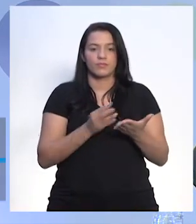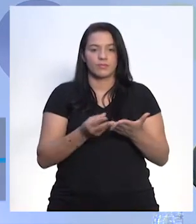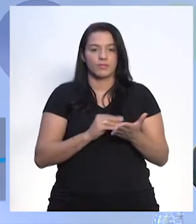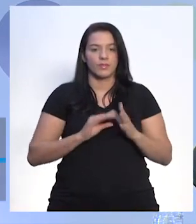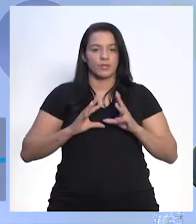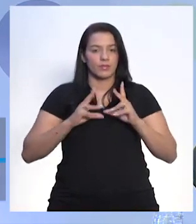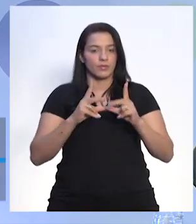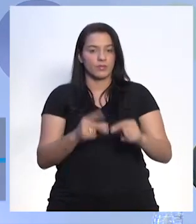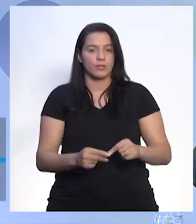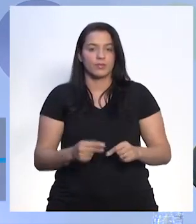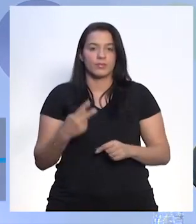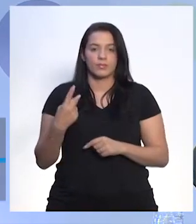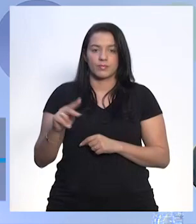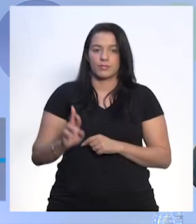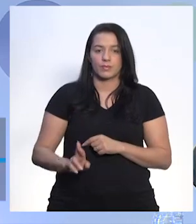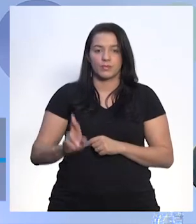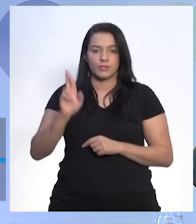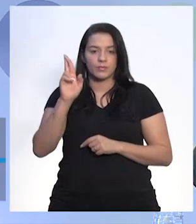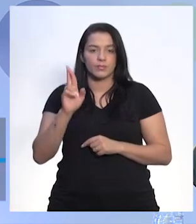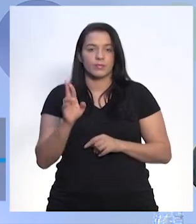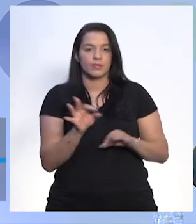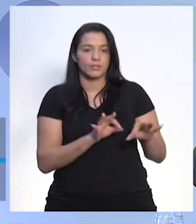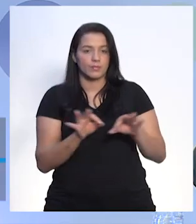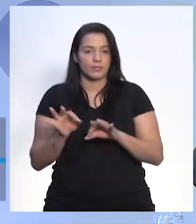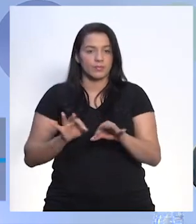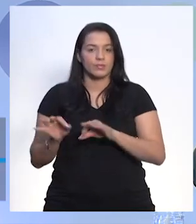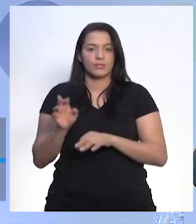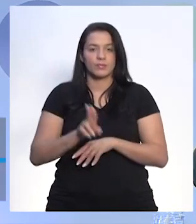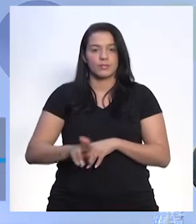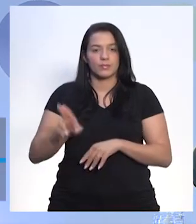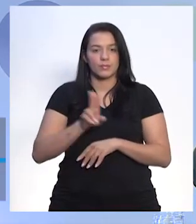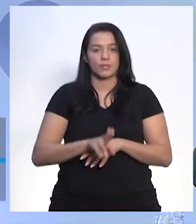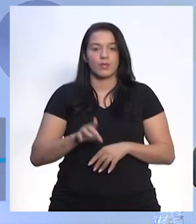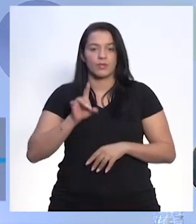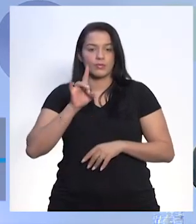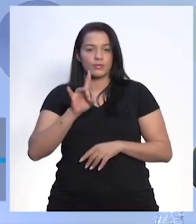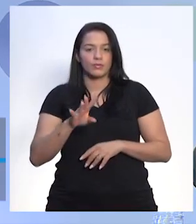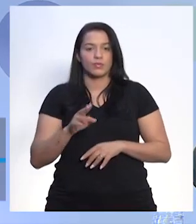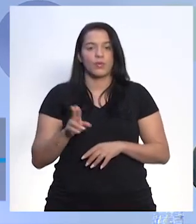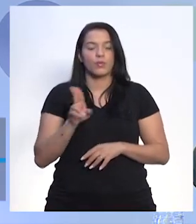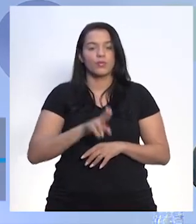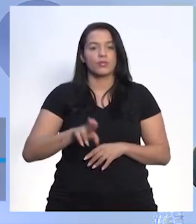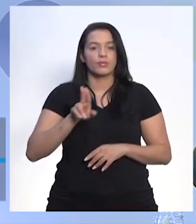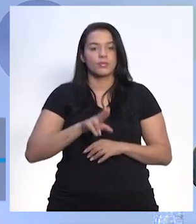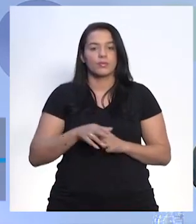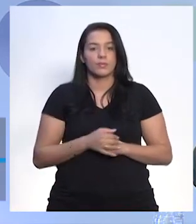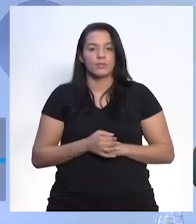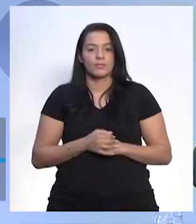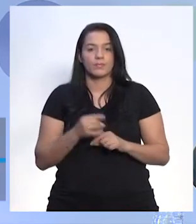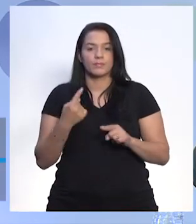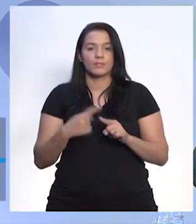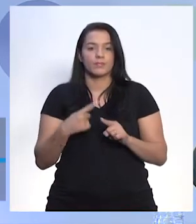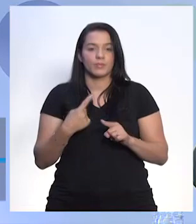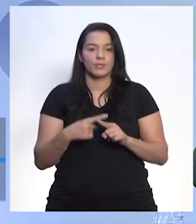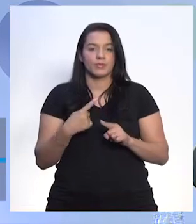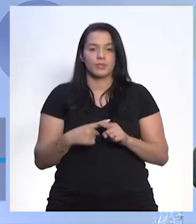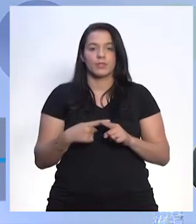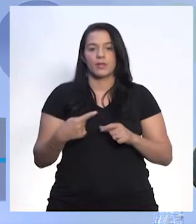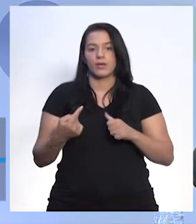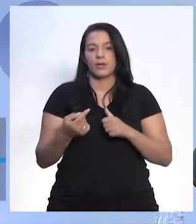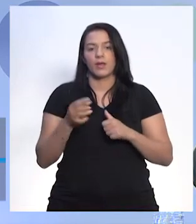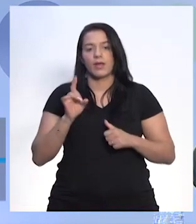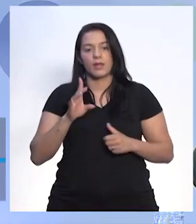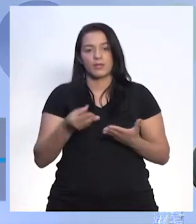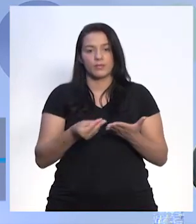toda a responsabilidade deles a utilização desse tipo de material. Nós só usamos aí o material porque basicamente é como se